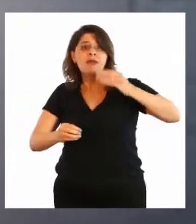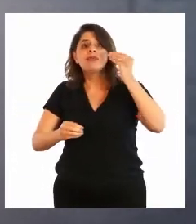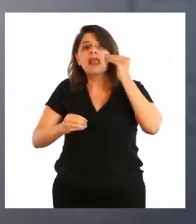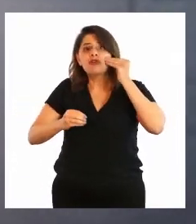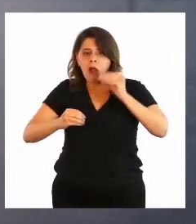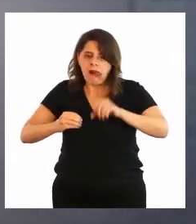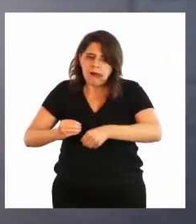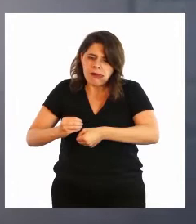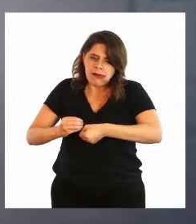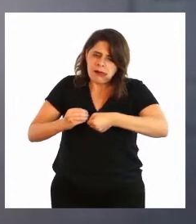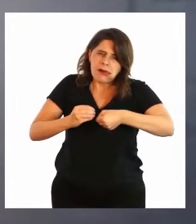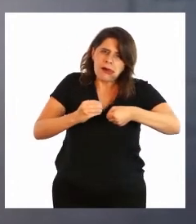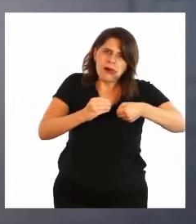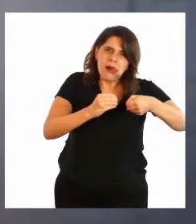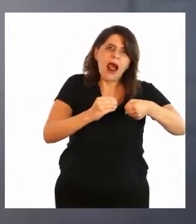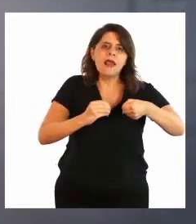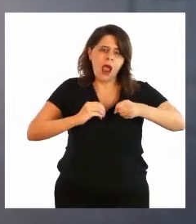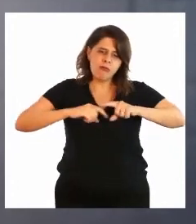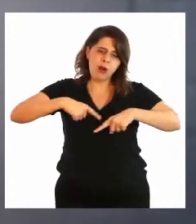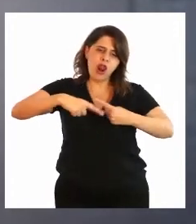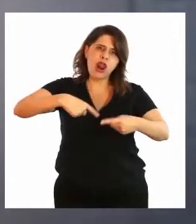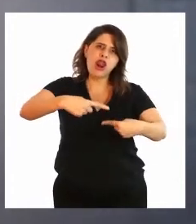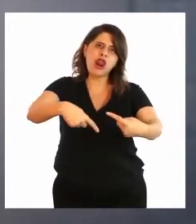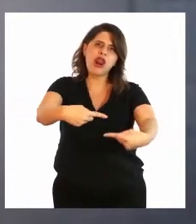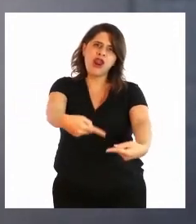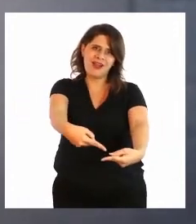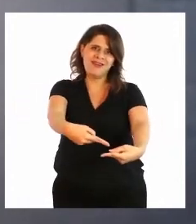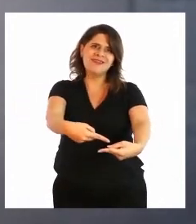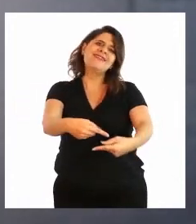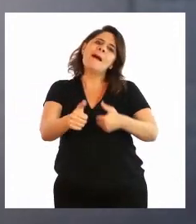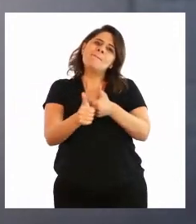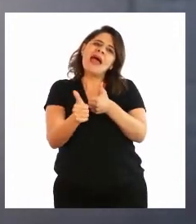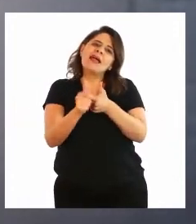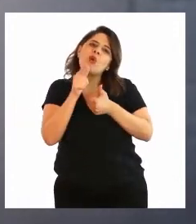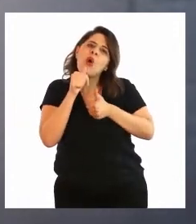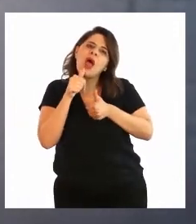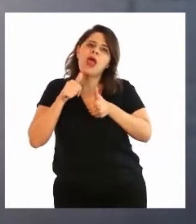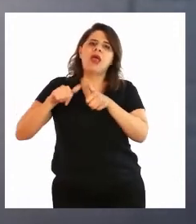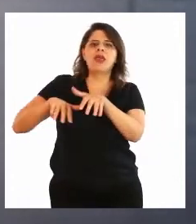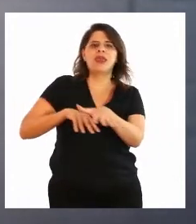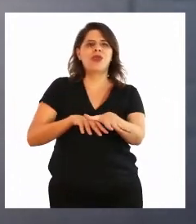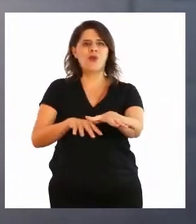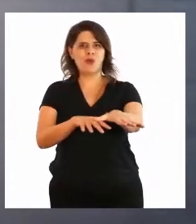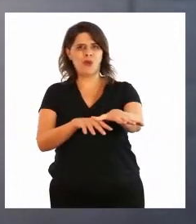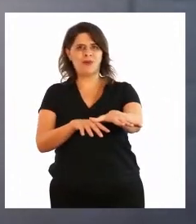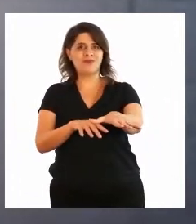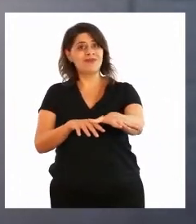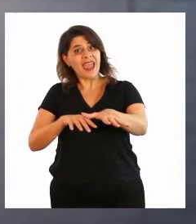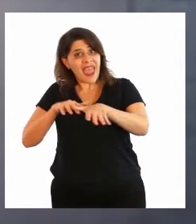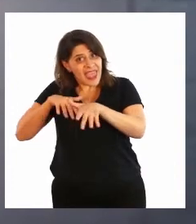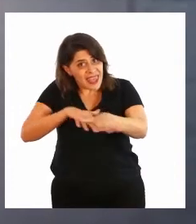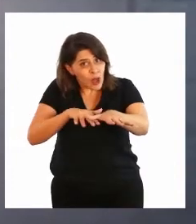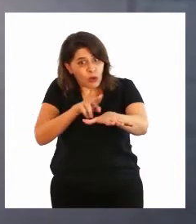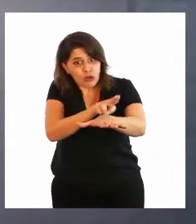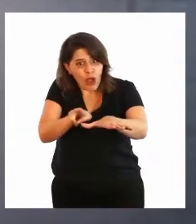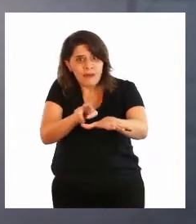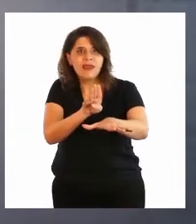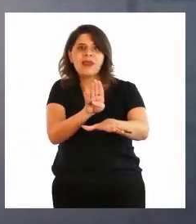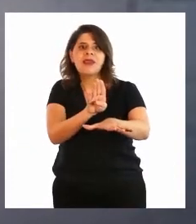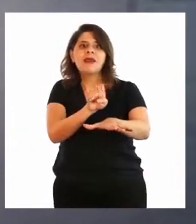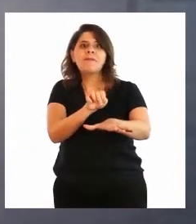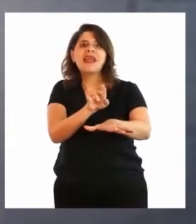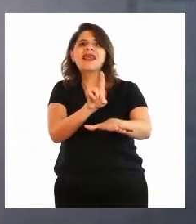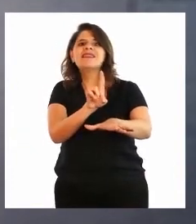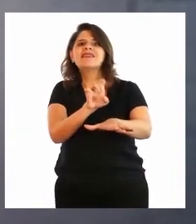rolou e caiu ali no riacho de Bendegó. O riacho tem esse nome. E ali